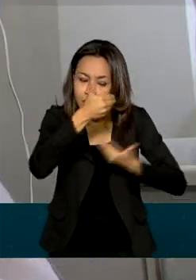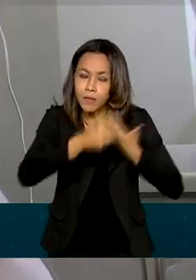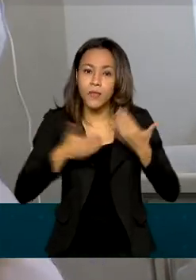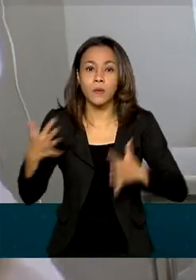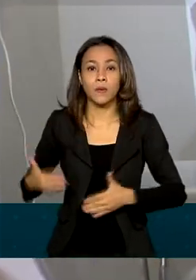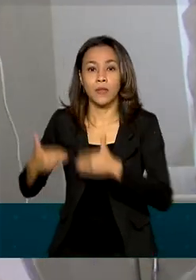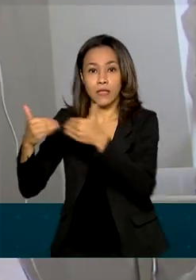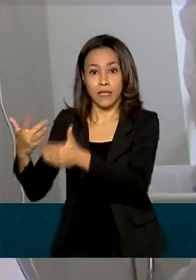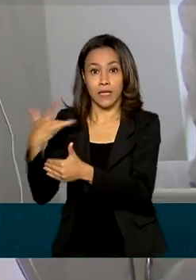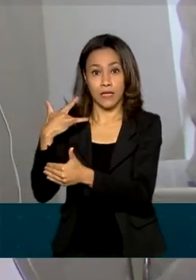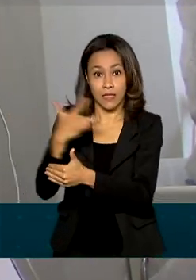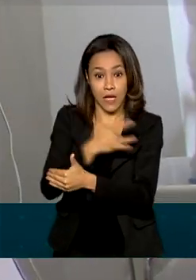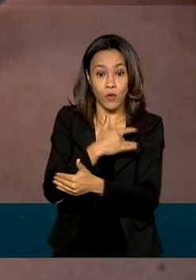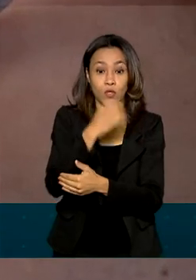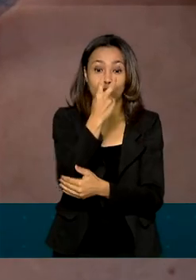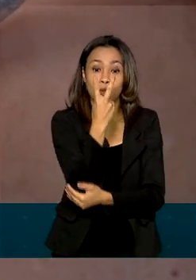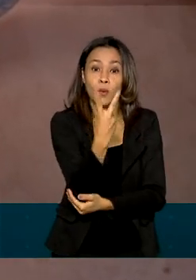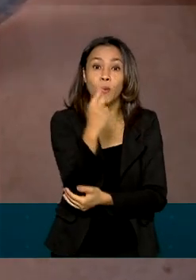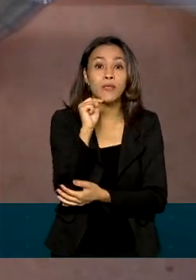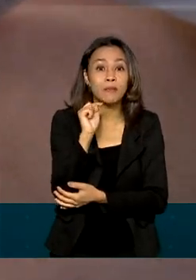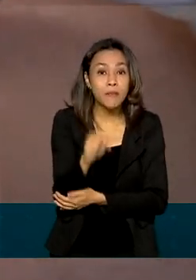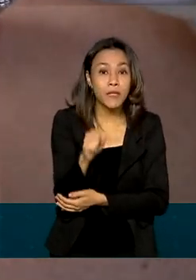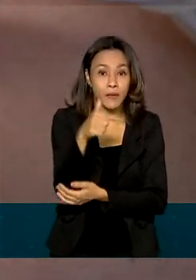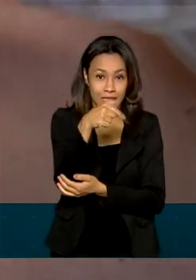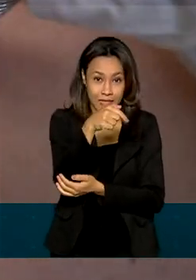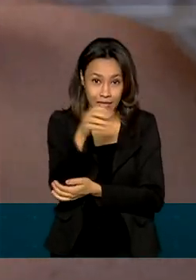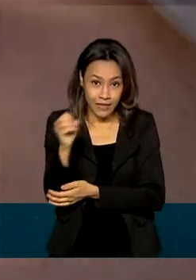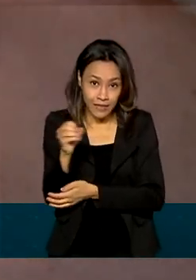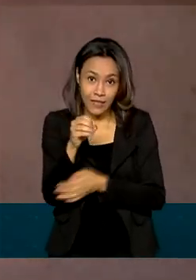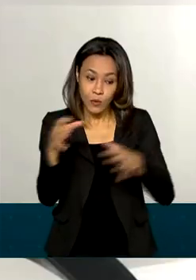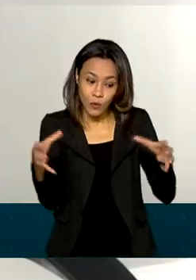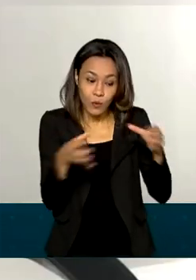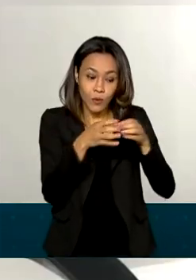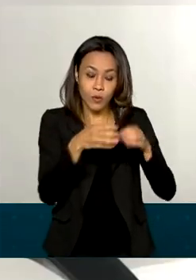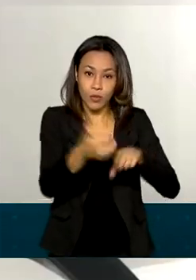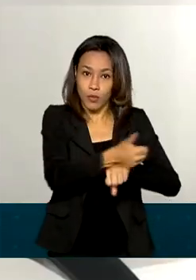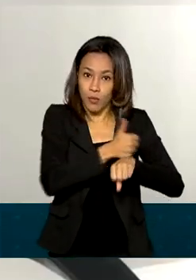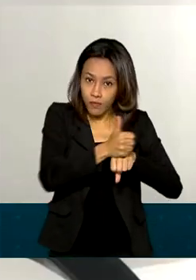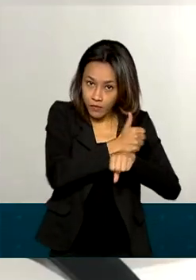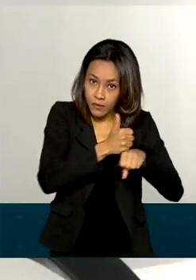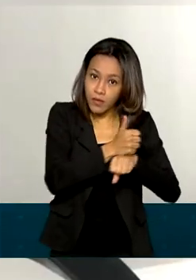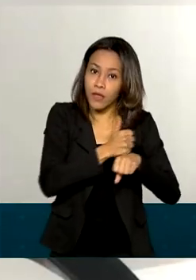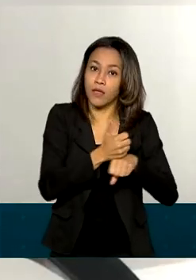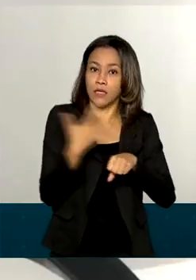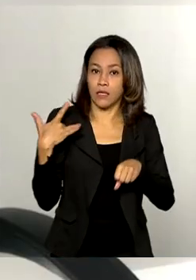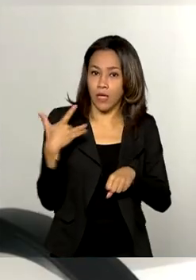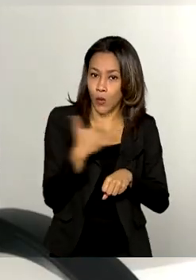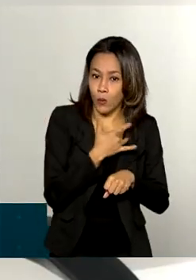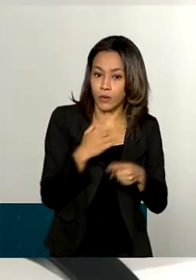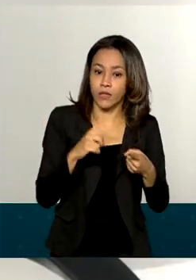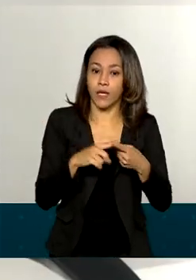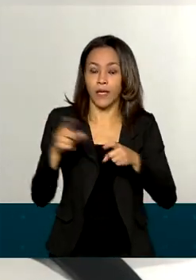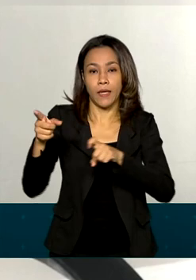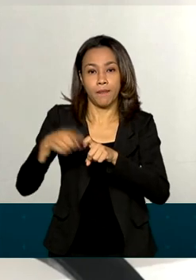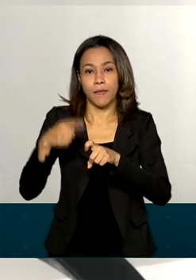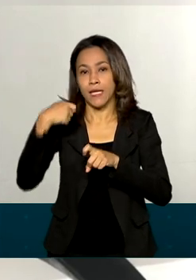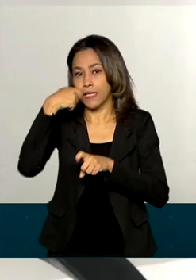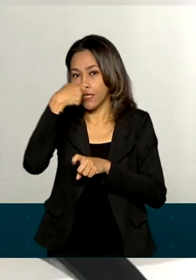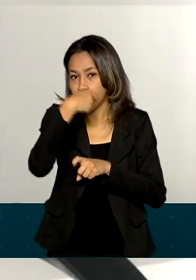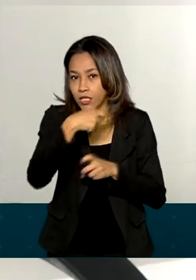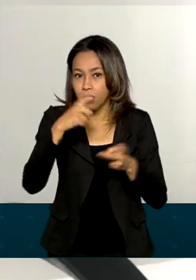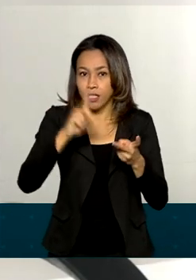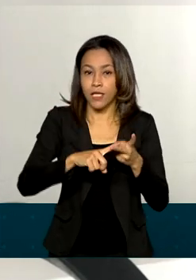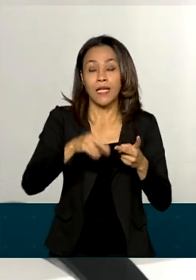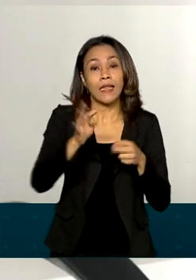habilitou mais de 2.700 equipes de saúde bucal. São equipes formadas pelos dentistas, pelos auxiliares